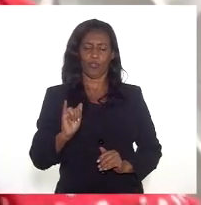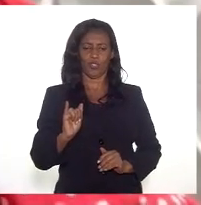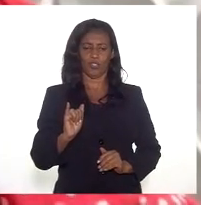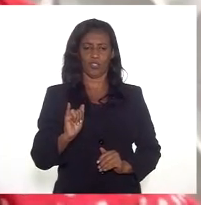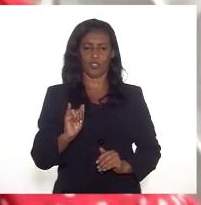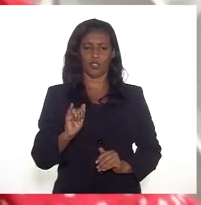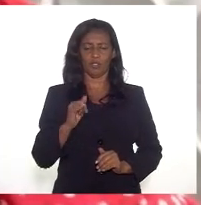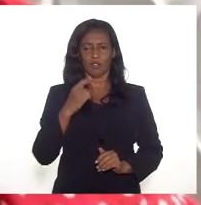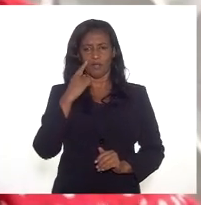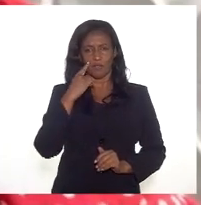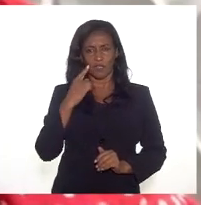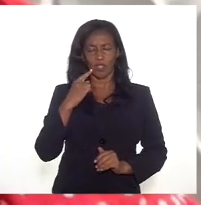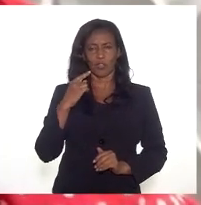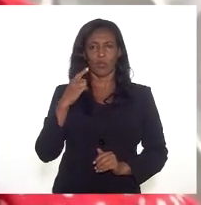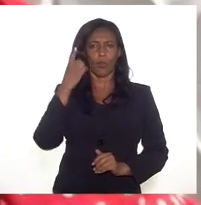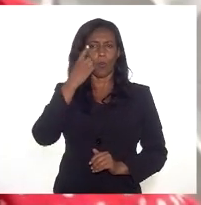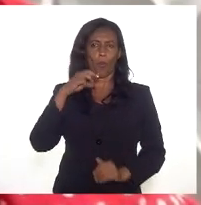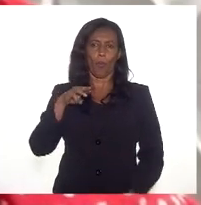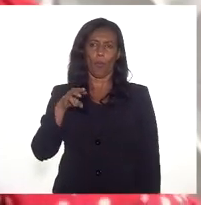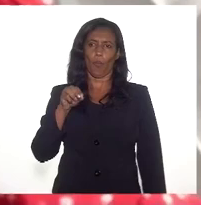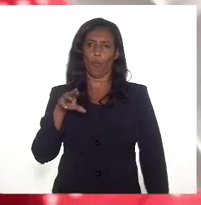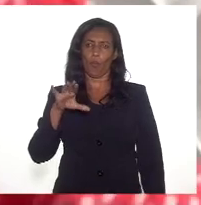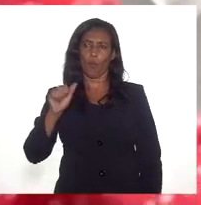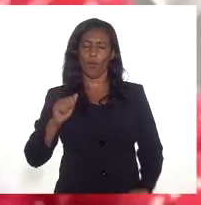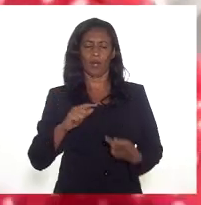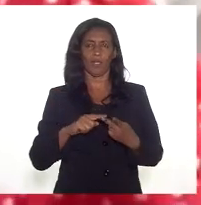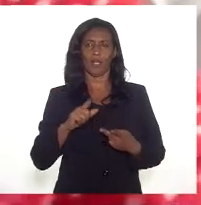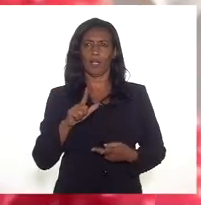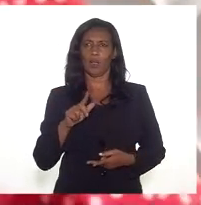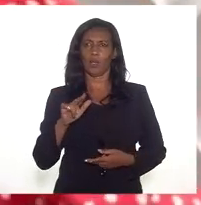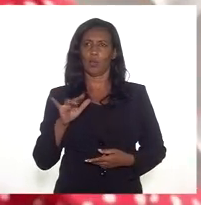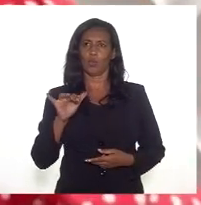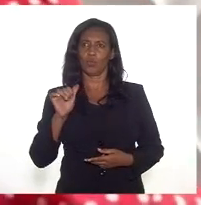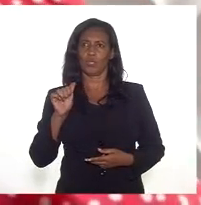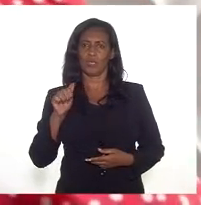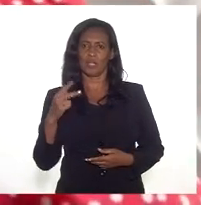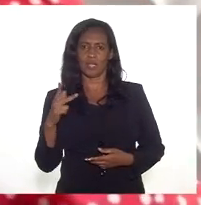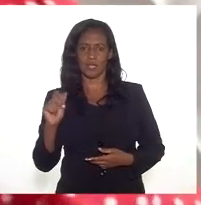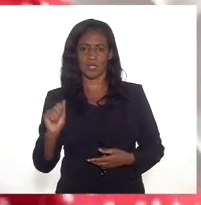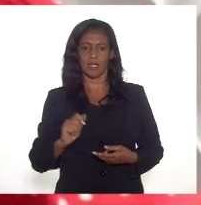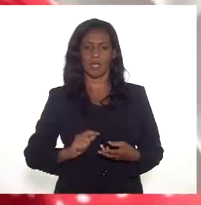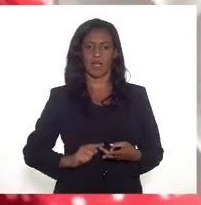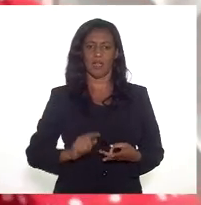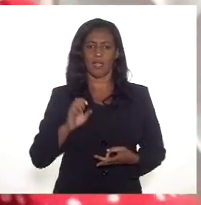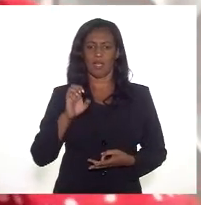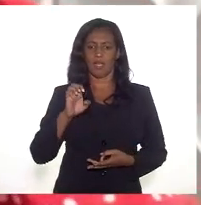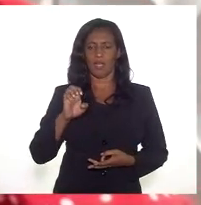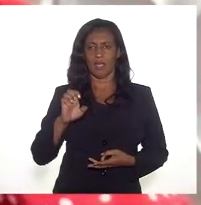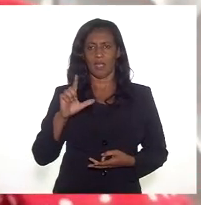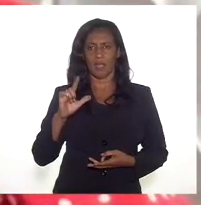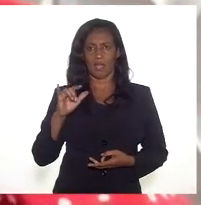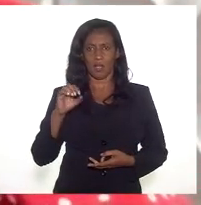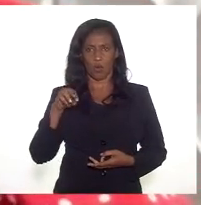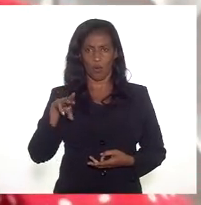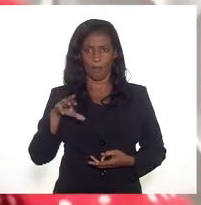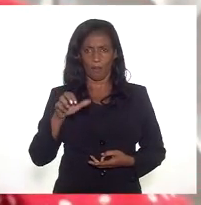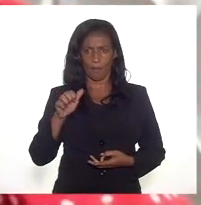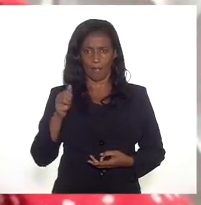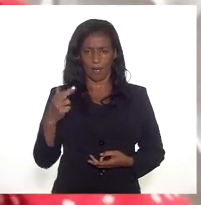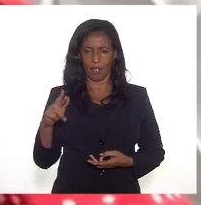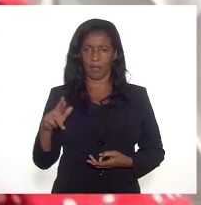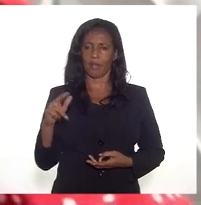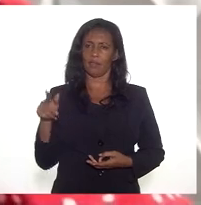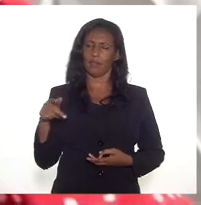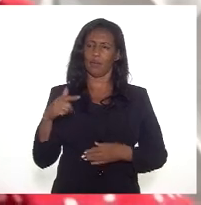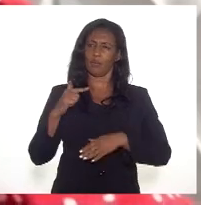a deputada Mônica Francisco, a deputada Lucinha, o deputado Eliomar, que estiveram conosco. Então, acho que